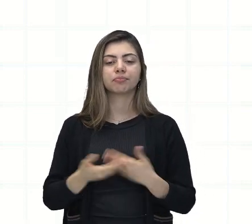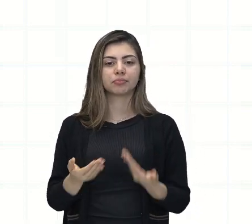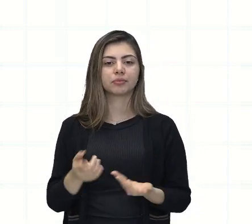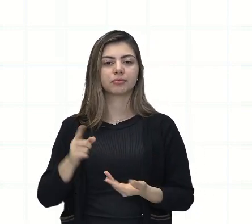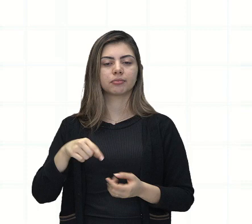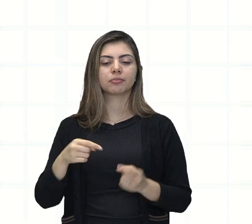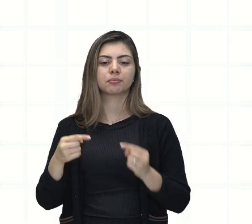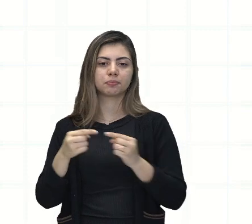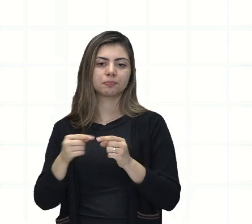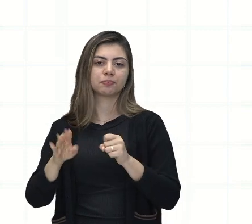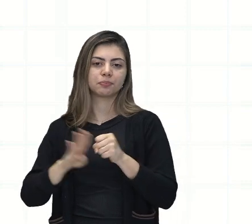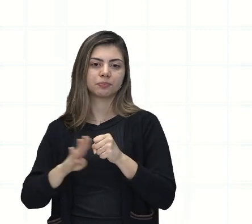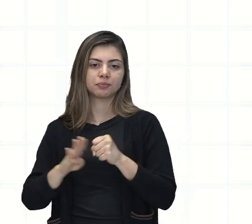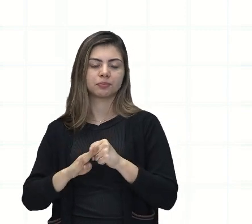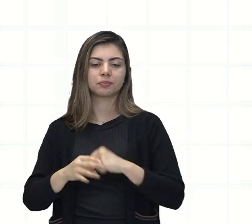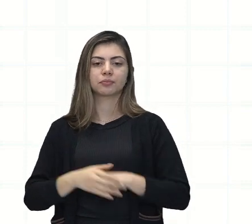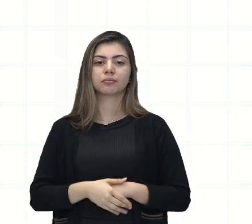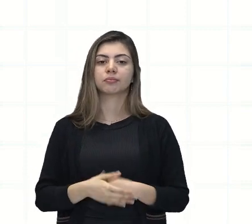substantivo.